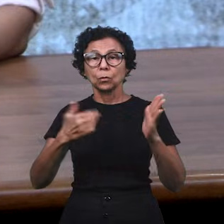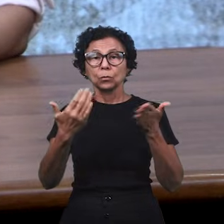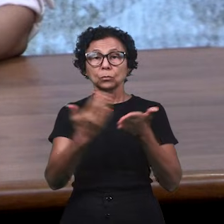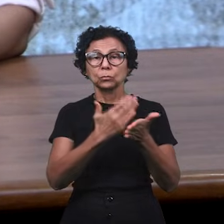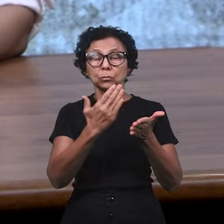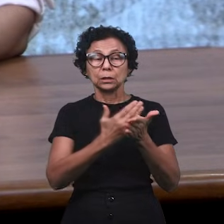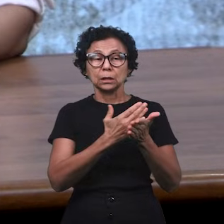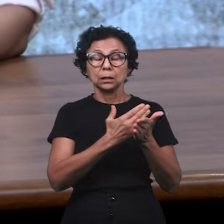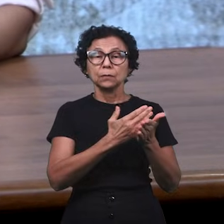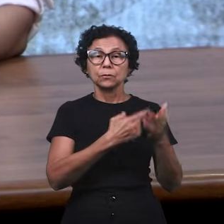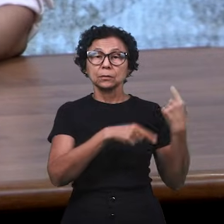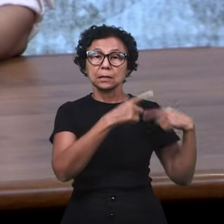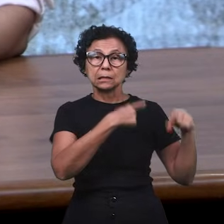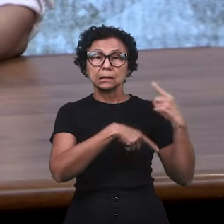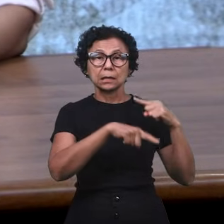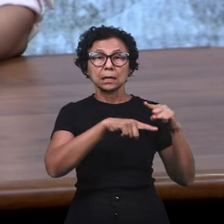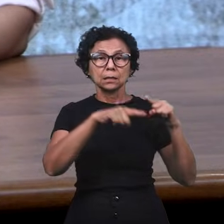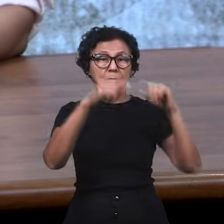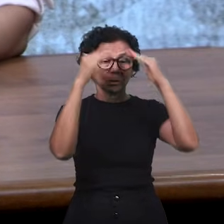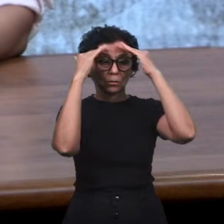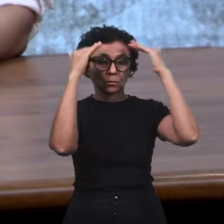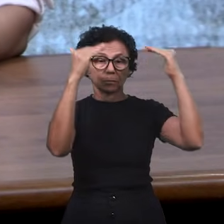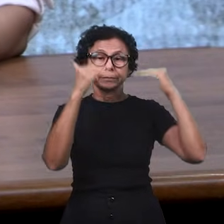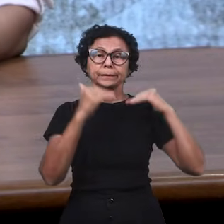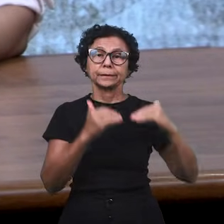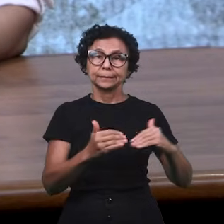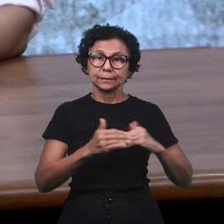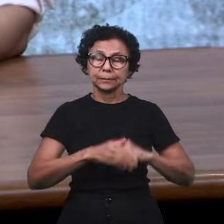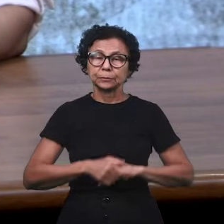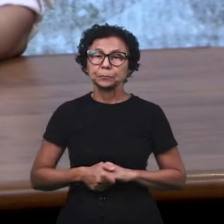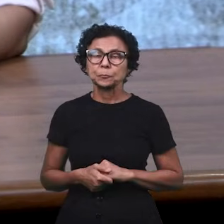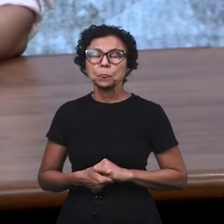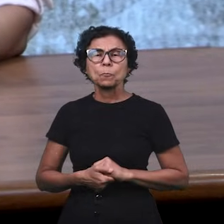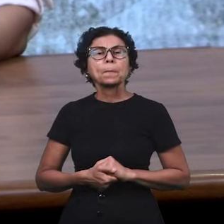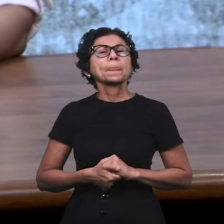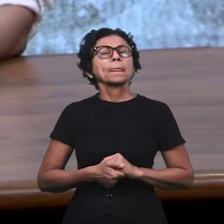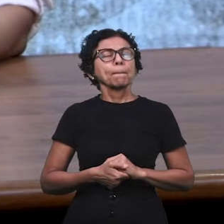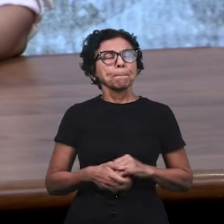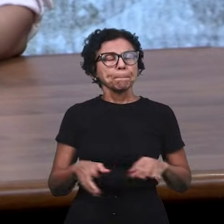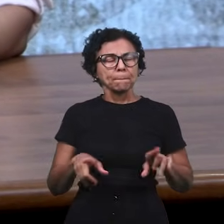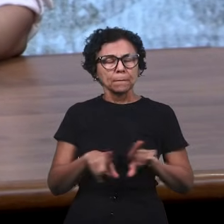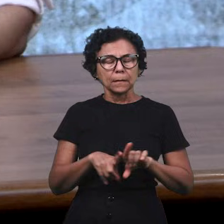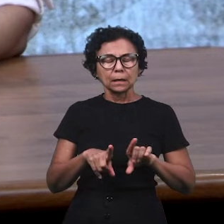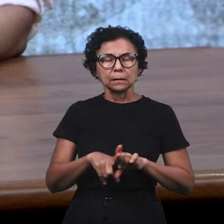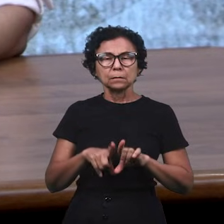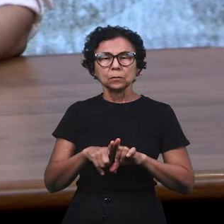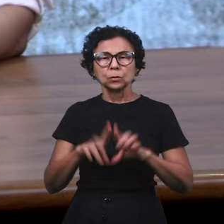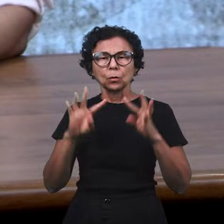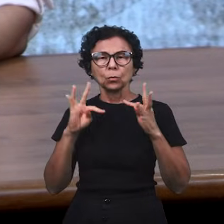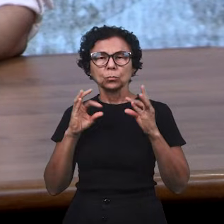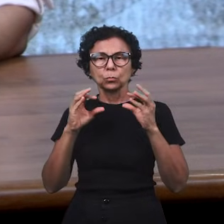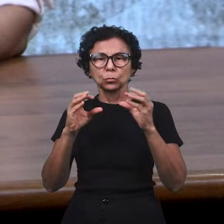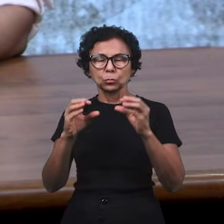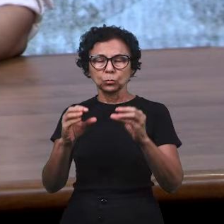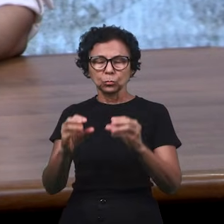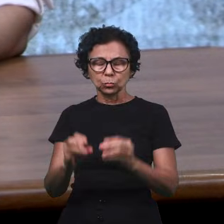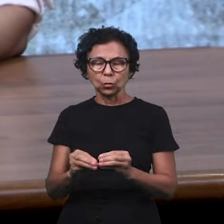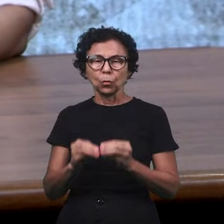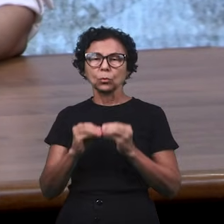escrito neste livro. Então Ilquias e os enviados do rei foram ter com